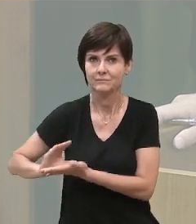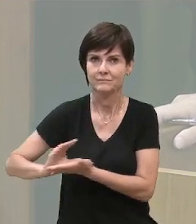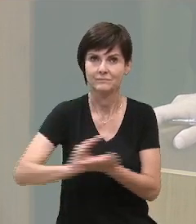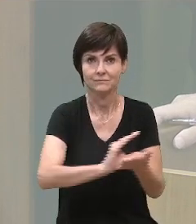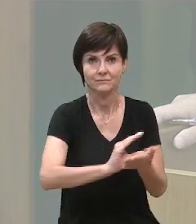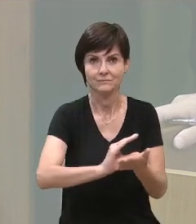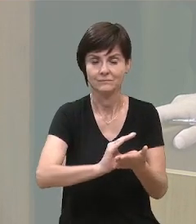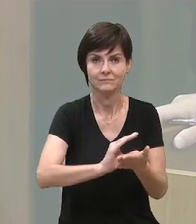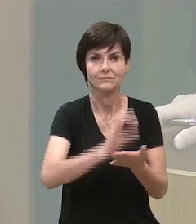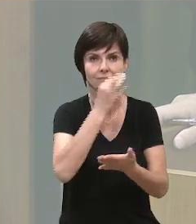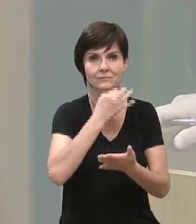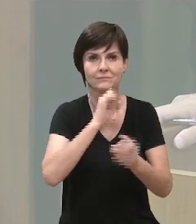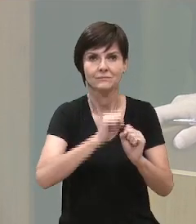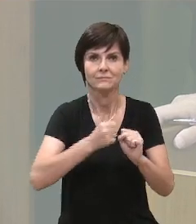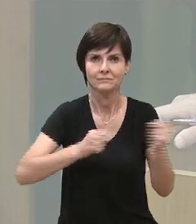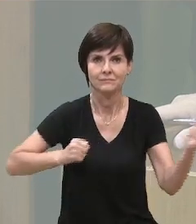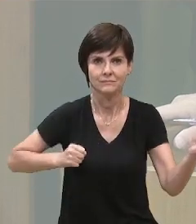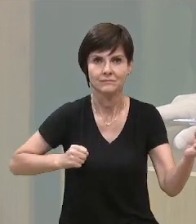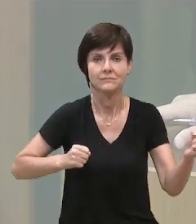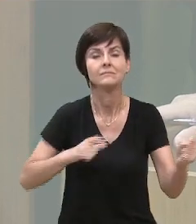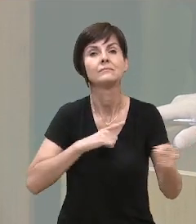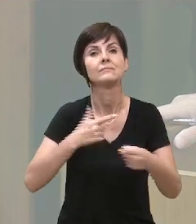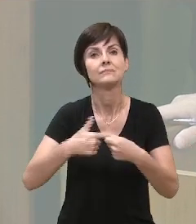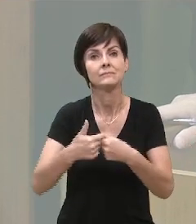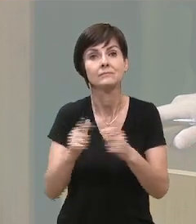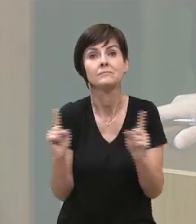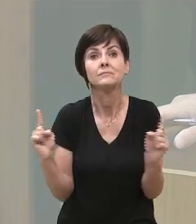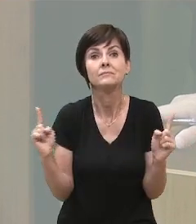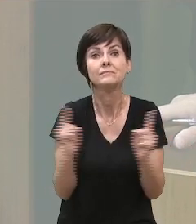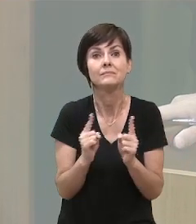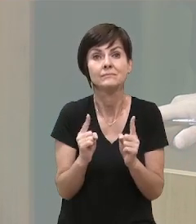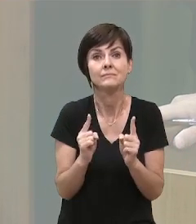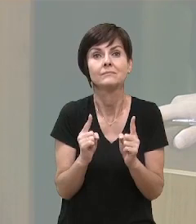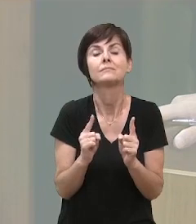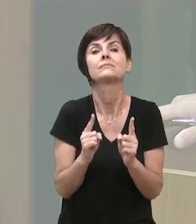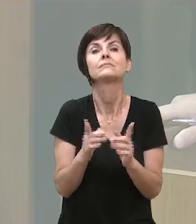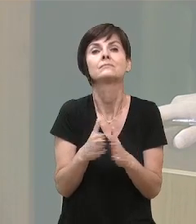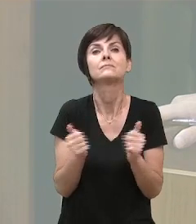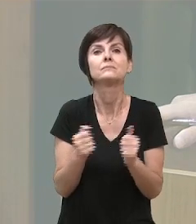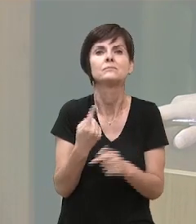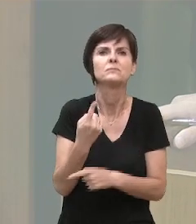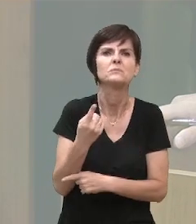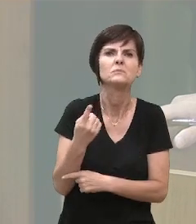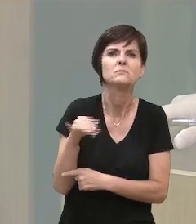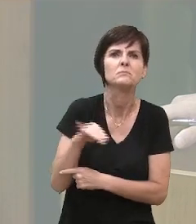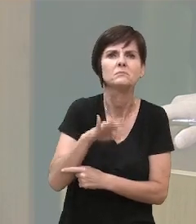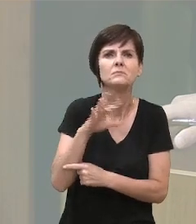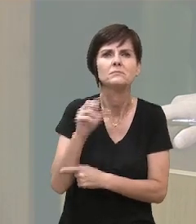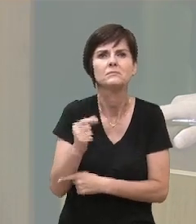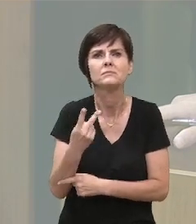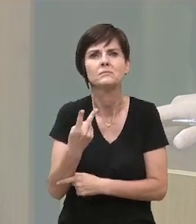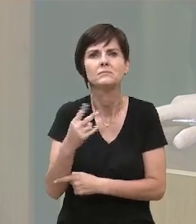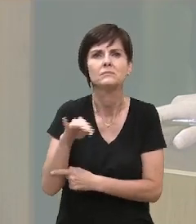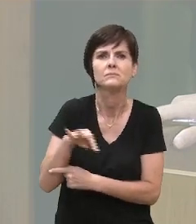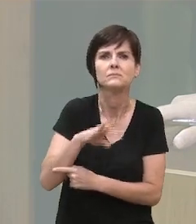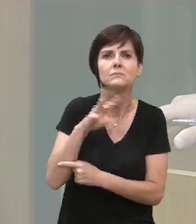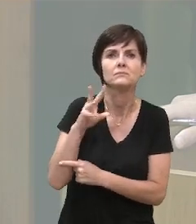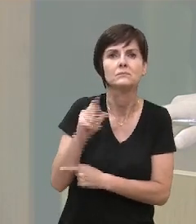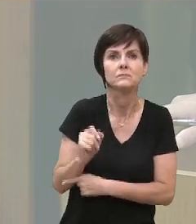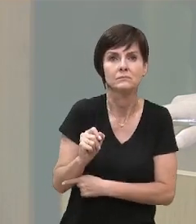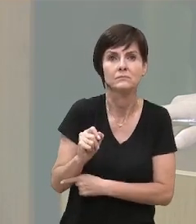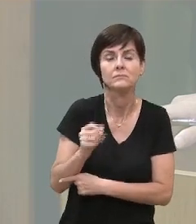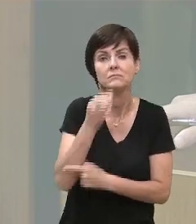ela não é grande, pessoal. Tem cidades menores que estão aí, pediram 1,5 milhão, 2 milhões, e é